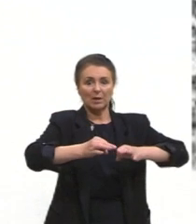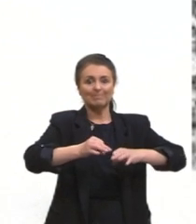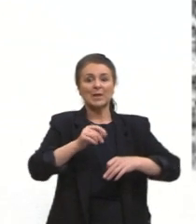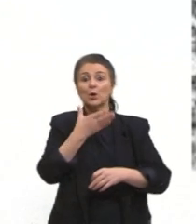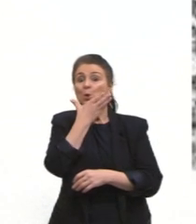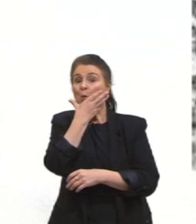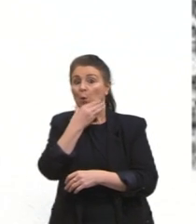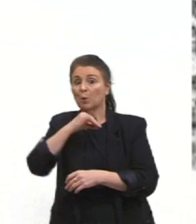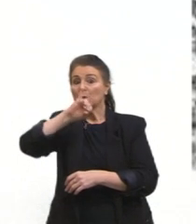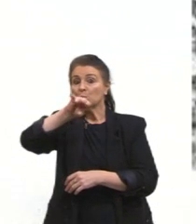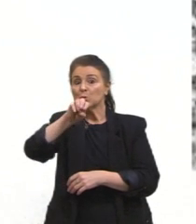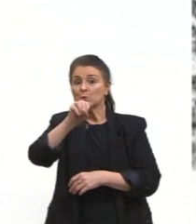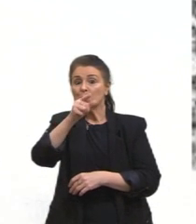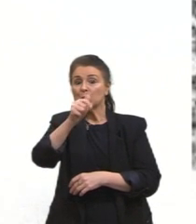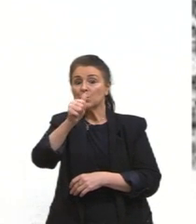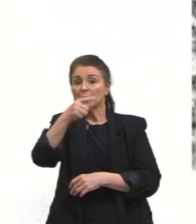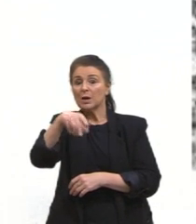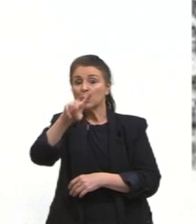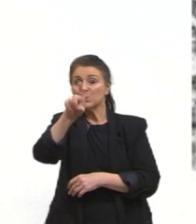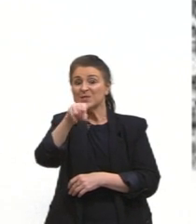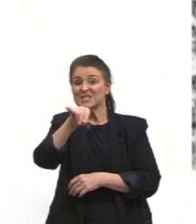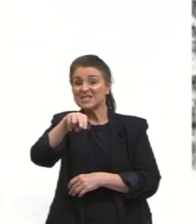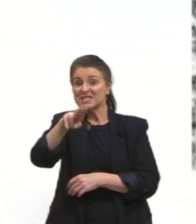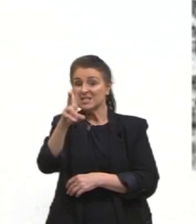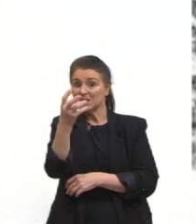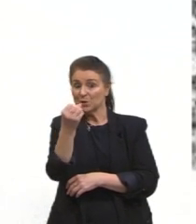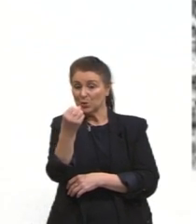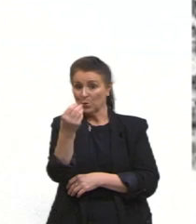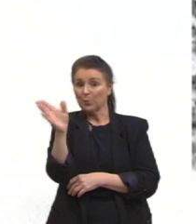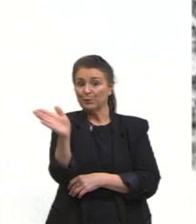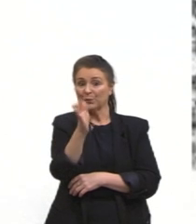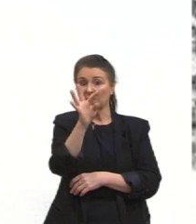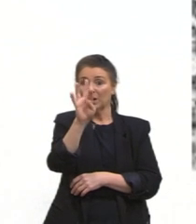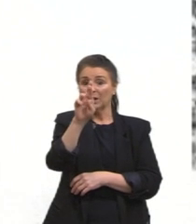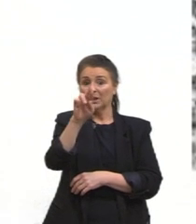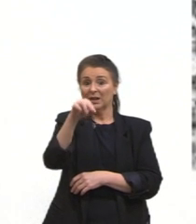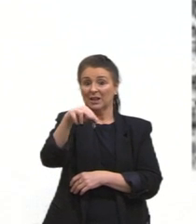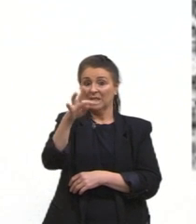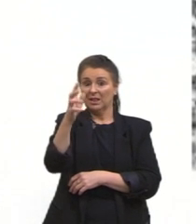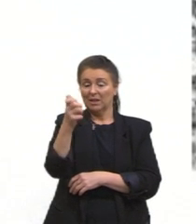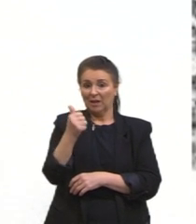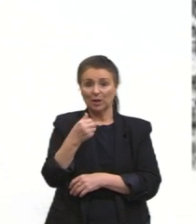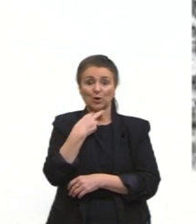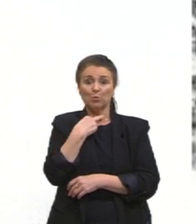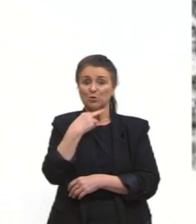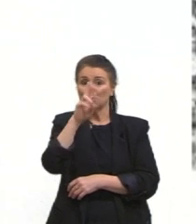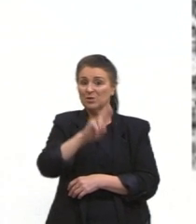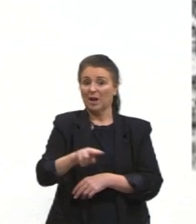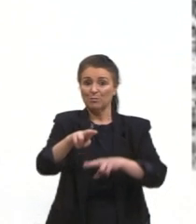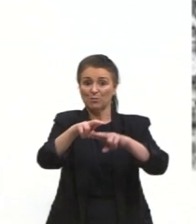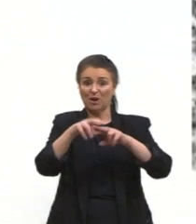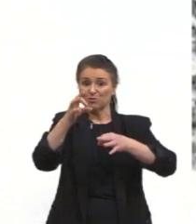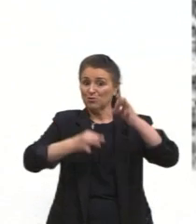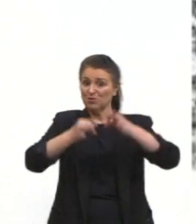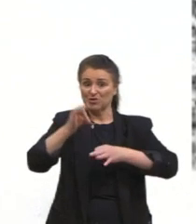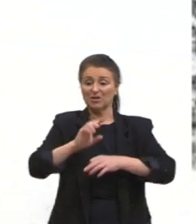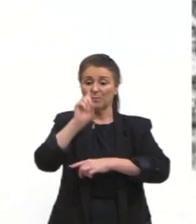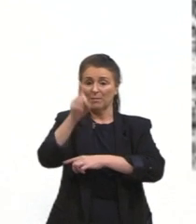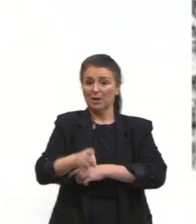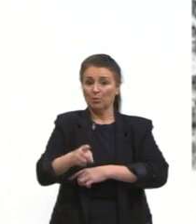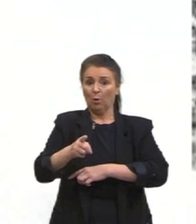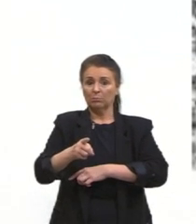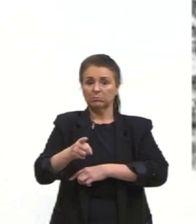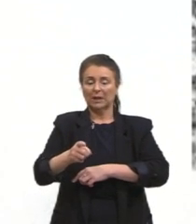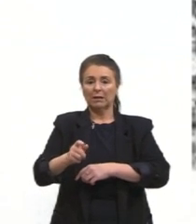de expor este Cristo e ele cobre o Cristo como a lona preta né e traz com essa faixa mesmo proibido